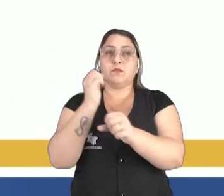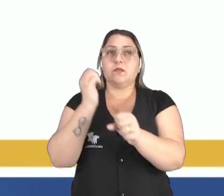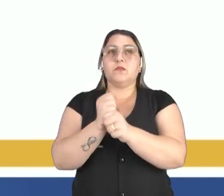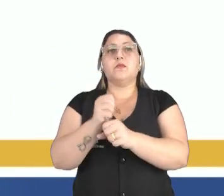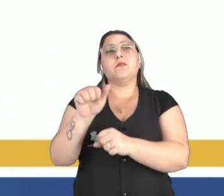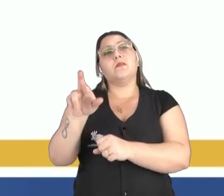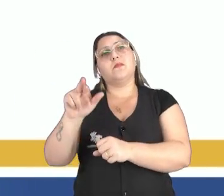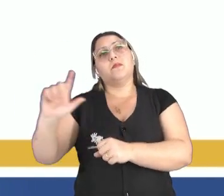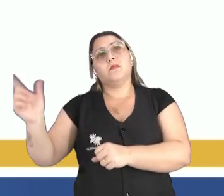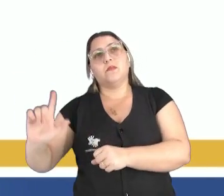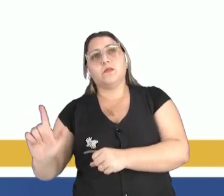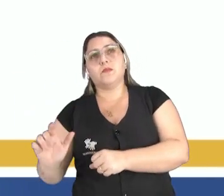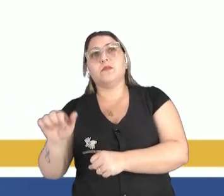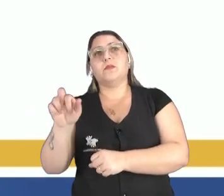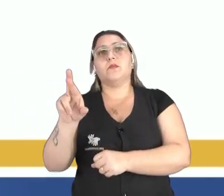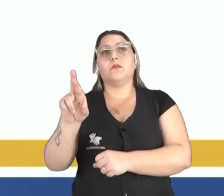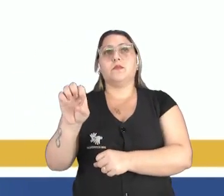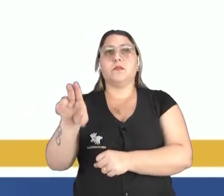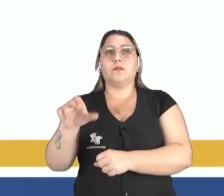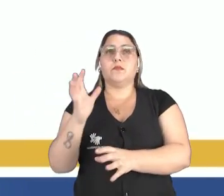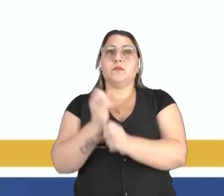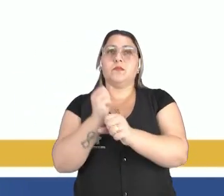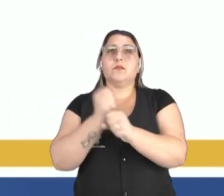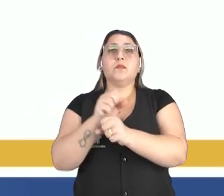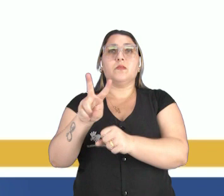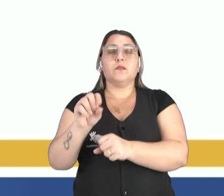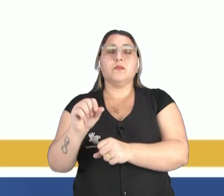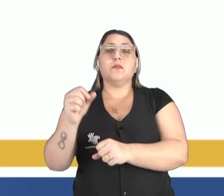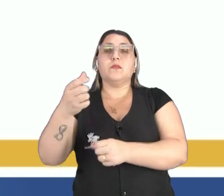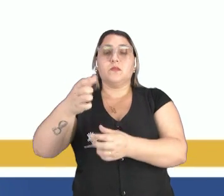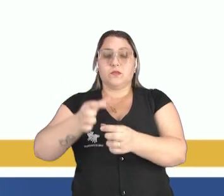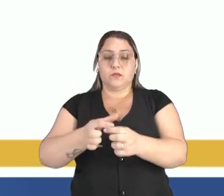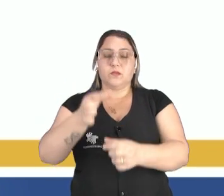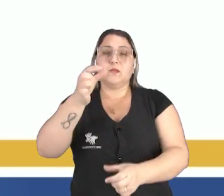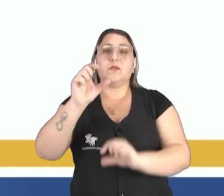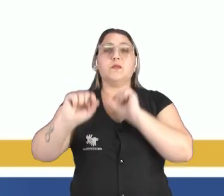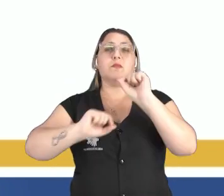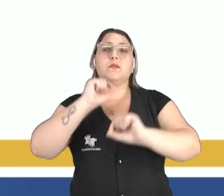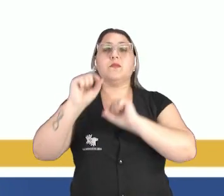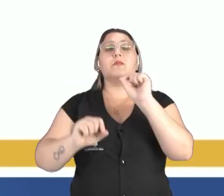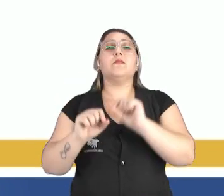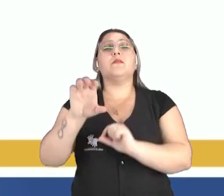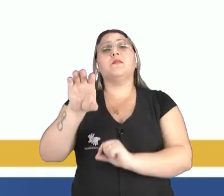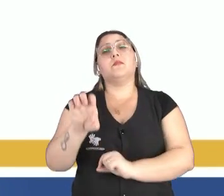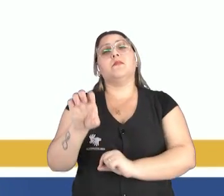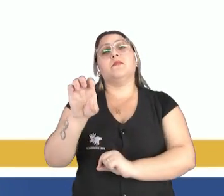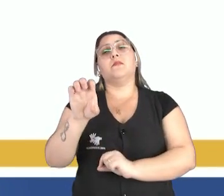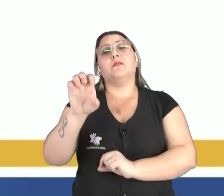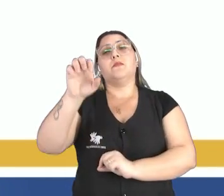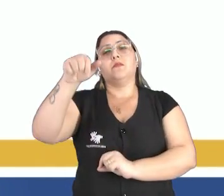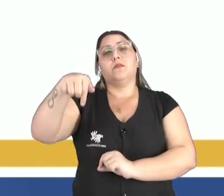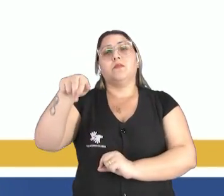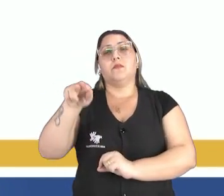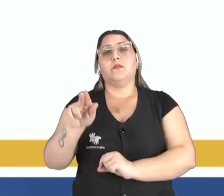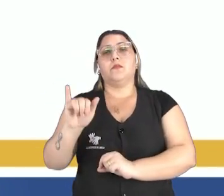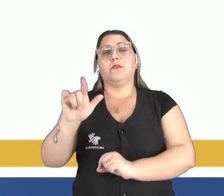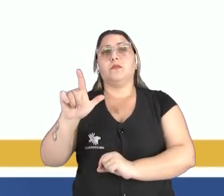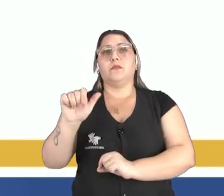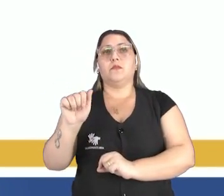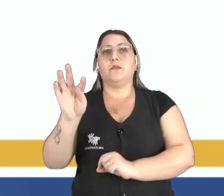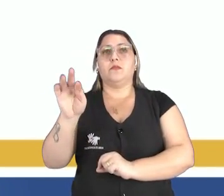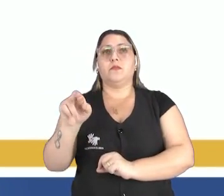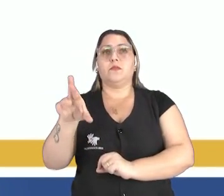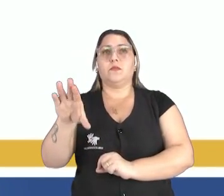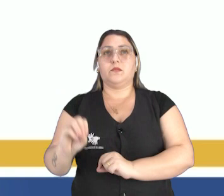a área lateral, a área total e o volume desse cilindro. O que é um cilindro equilátero, professor, então? Nesse caso aqui, para a gente entender